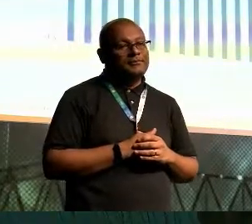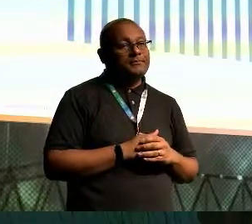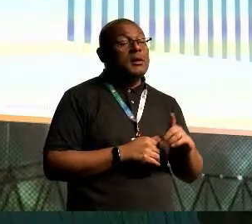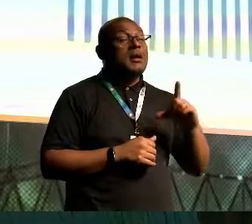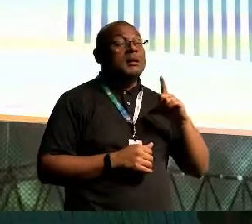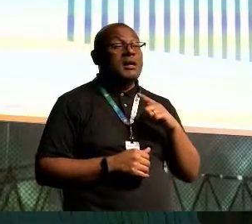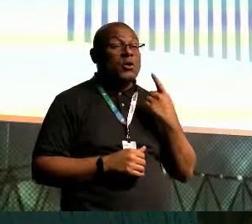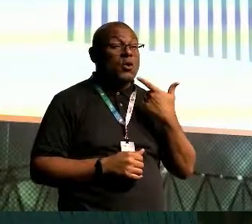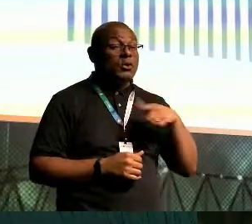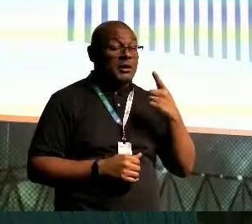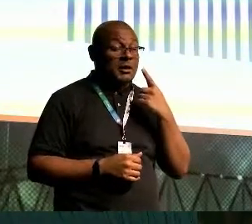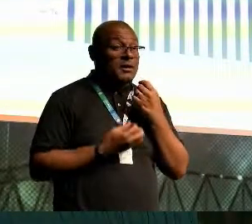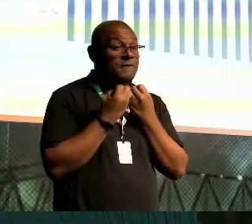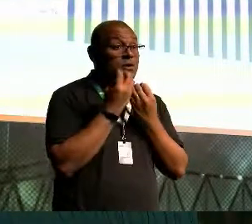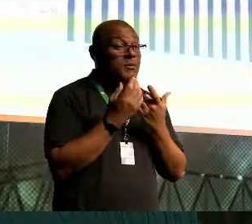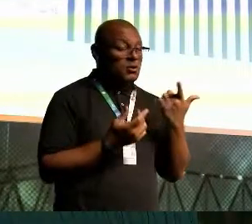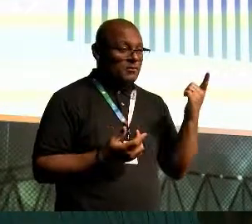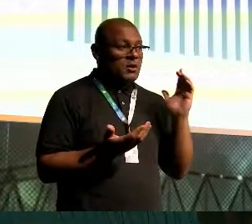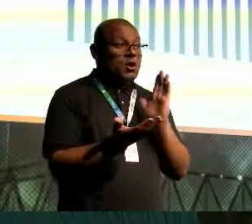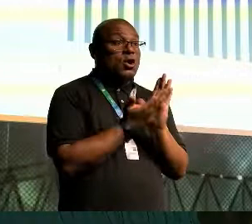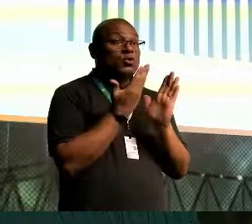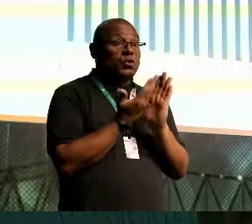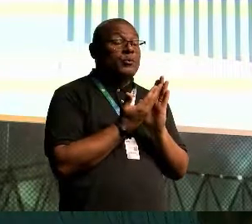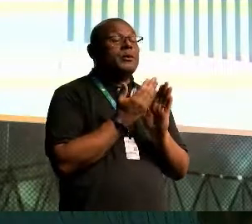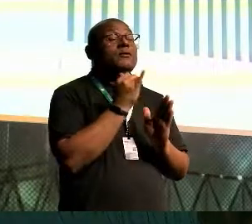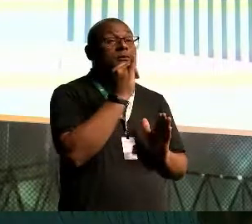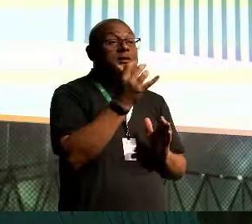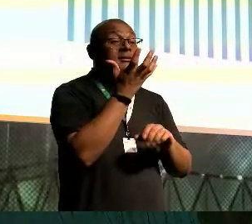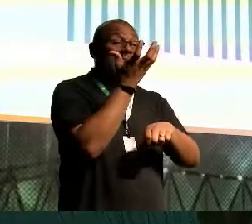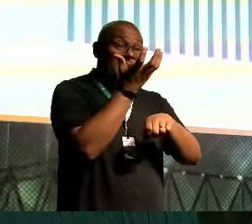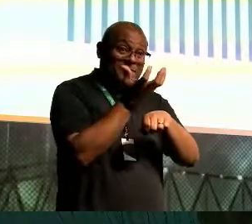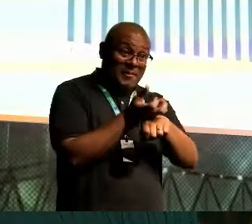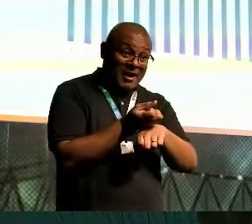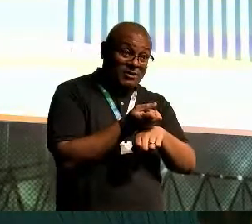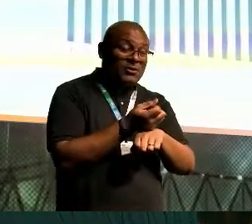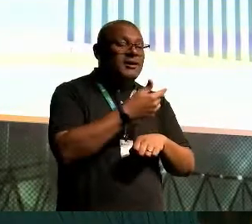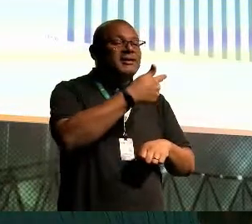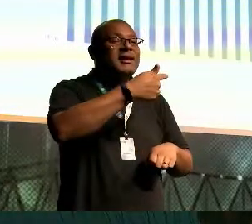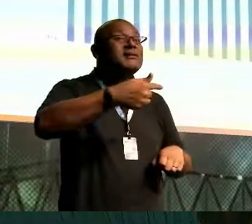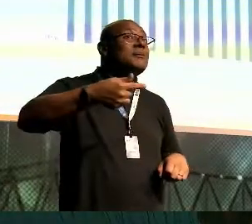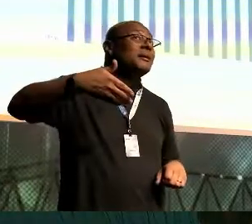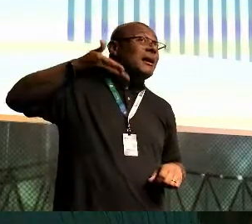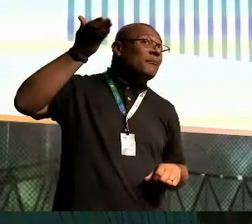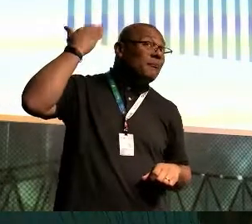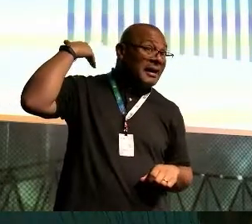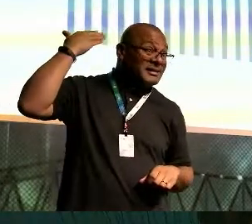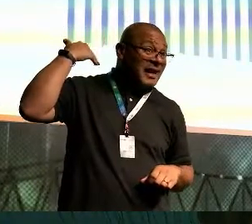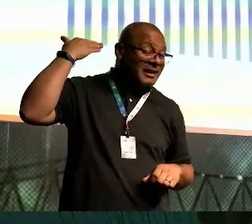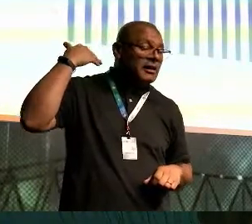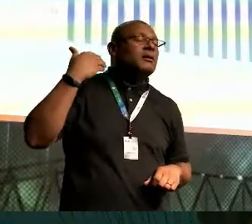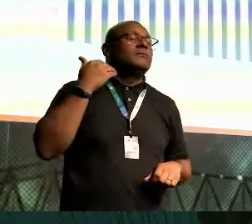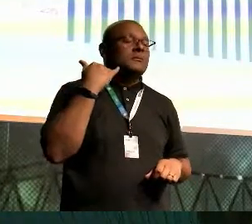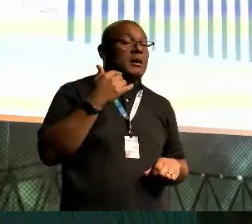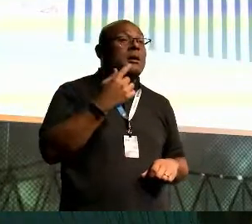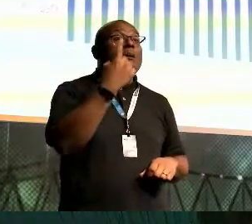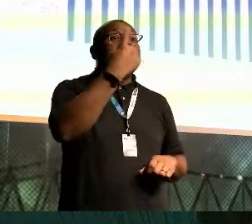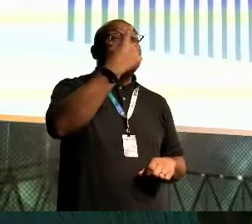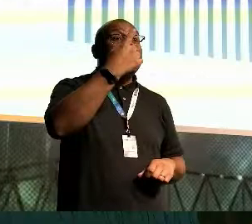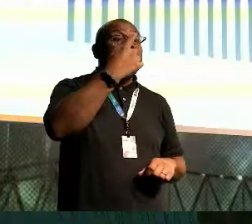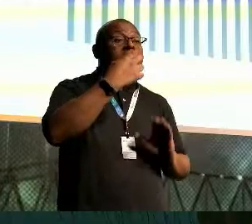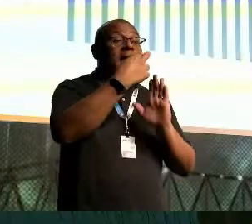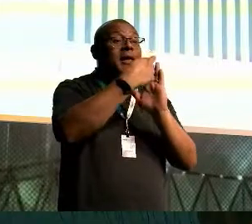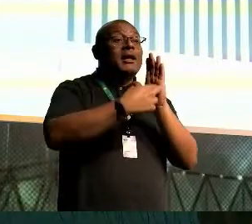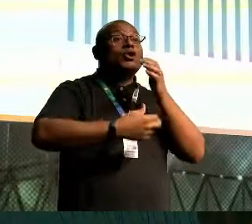gente tem esse dado aqui, que inclusive é outro documento que eu sugiro todos baixarem, saiu na semana passada, que é o primeiro relatório semestral do Open